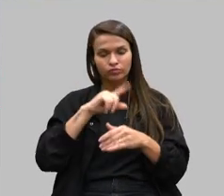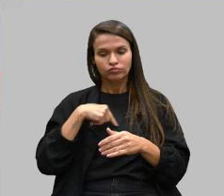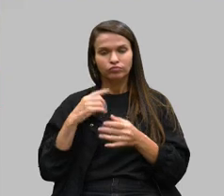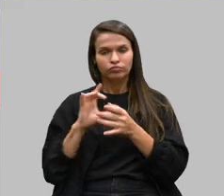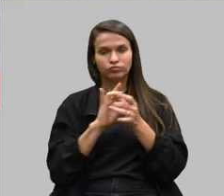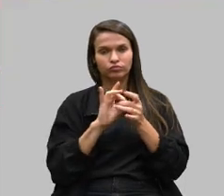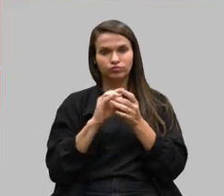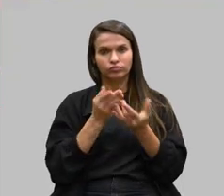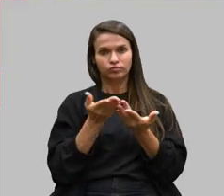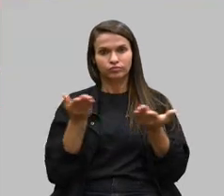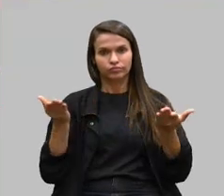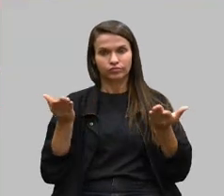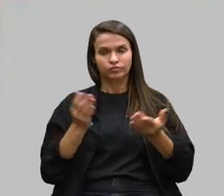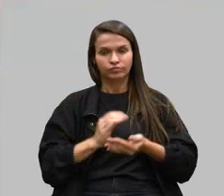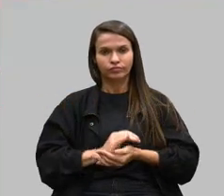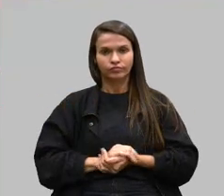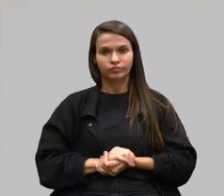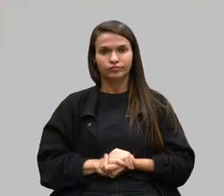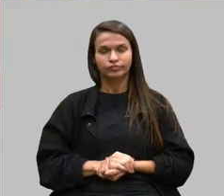com